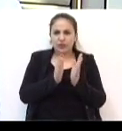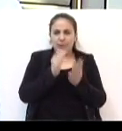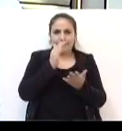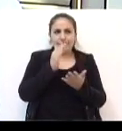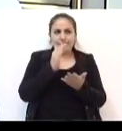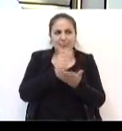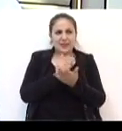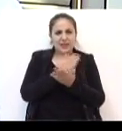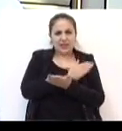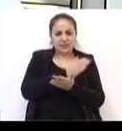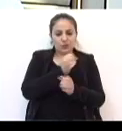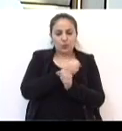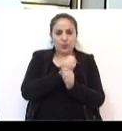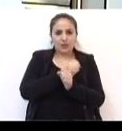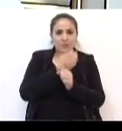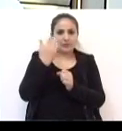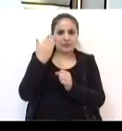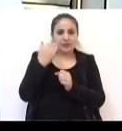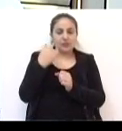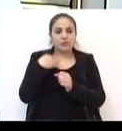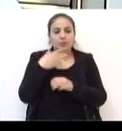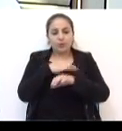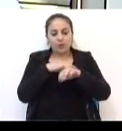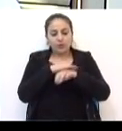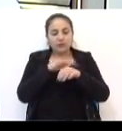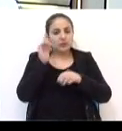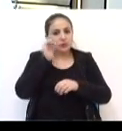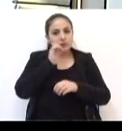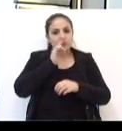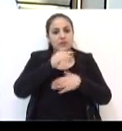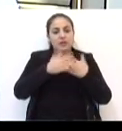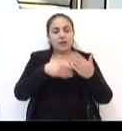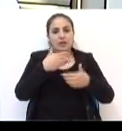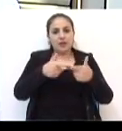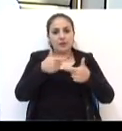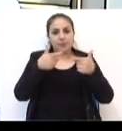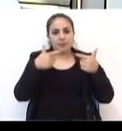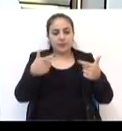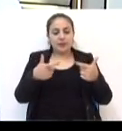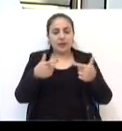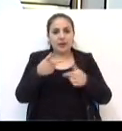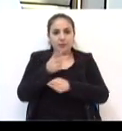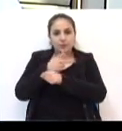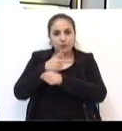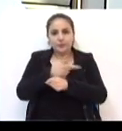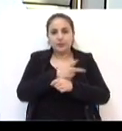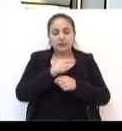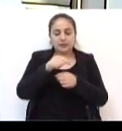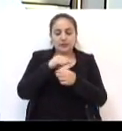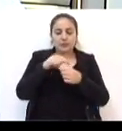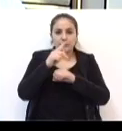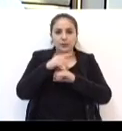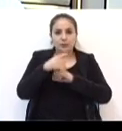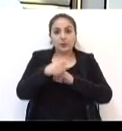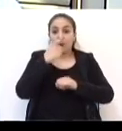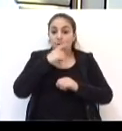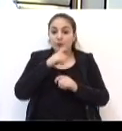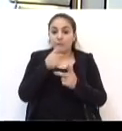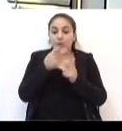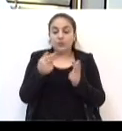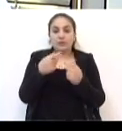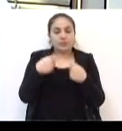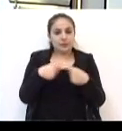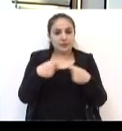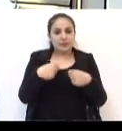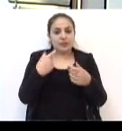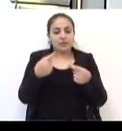ano passado, um diálogo para que nós possamos ampliar o monitoramento na cidade de Passo Fundo. Mas é algo que também precisa ser